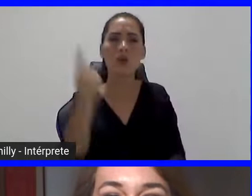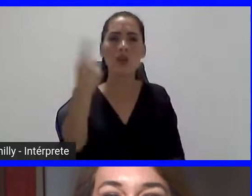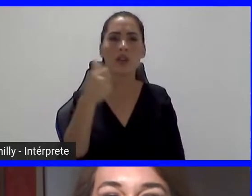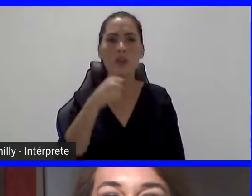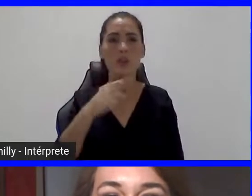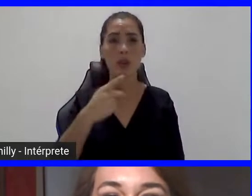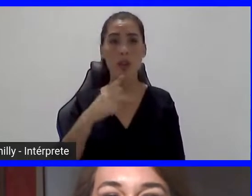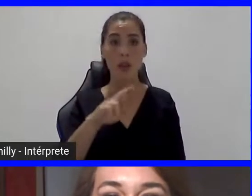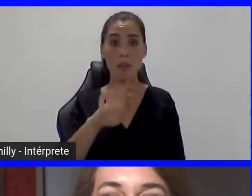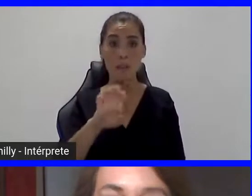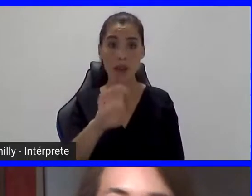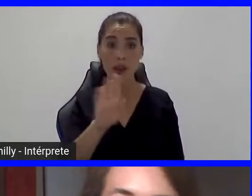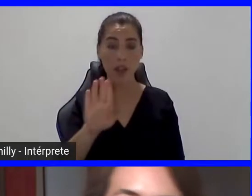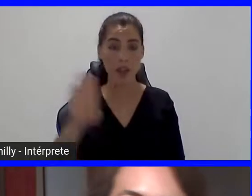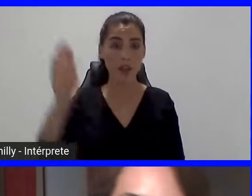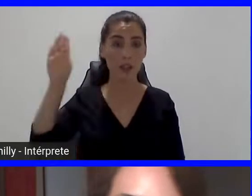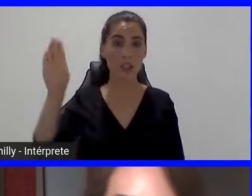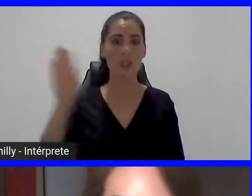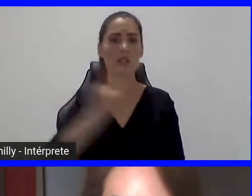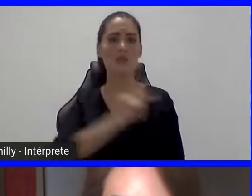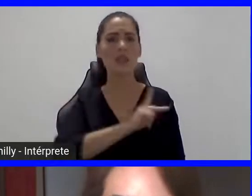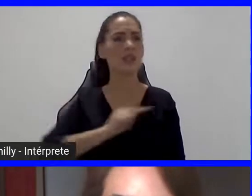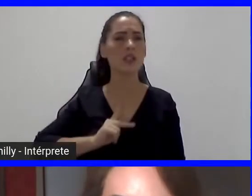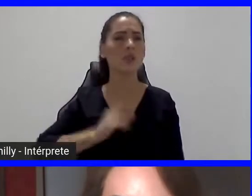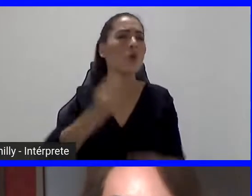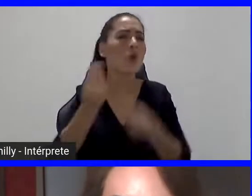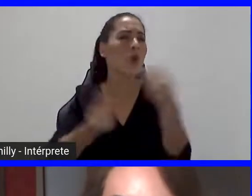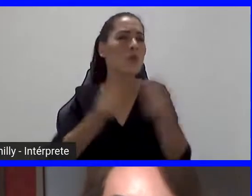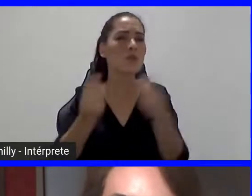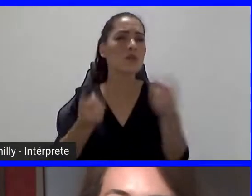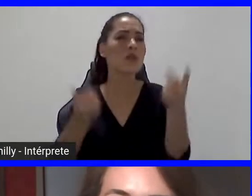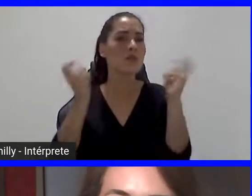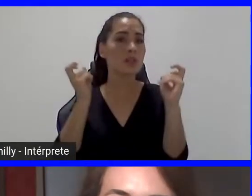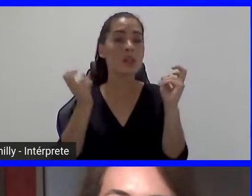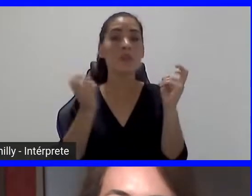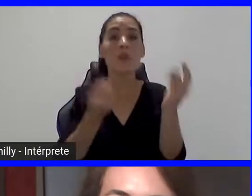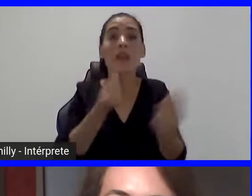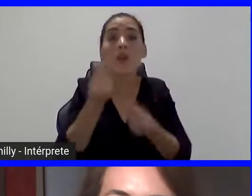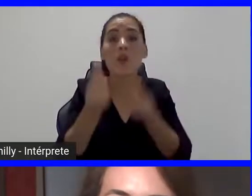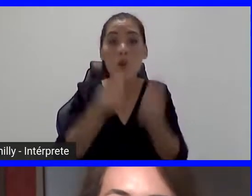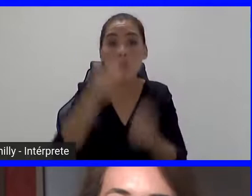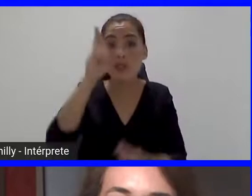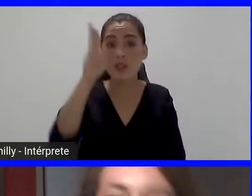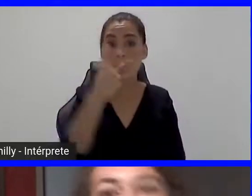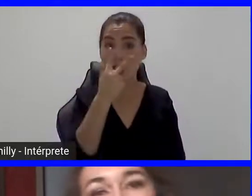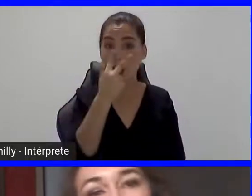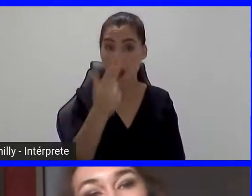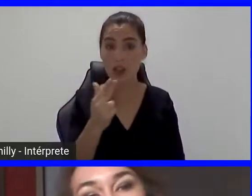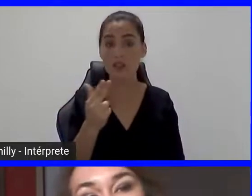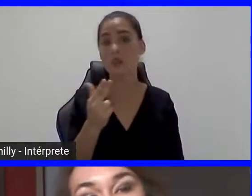presidente e de que forma a senhora acha que isso pode